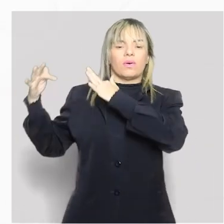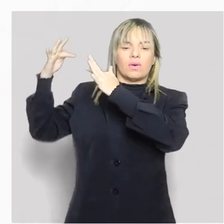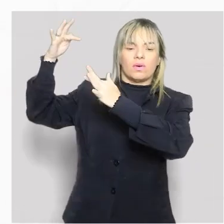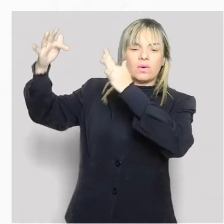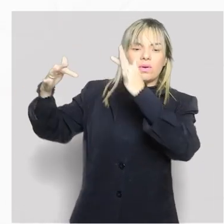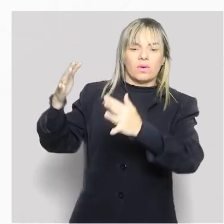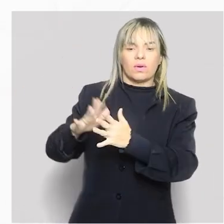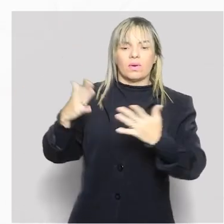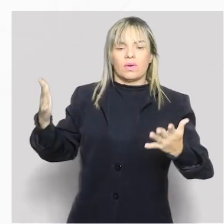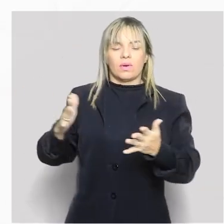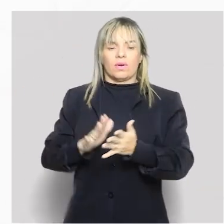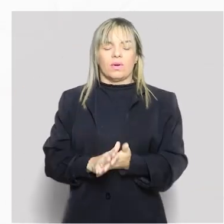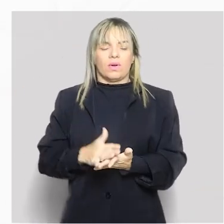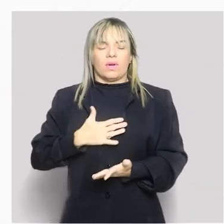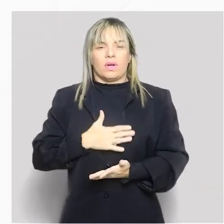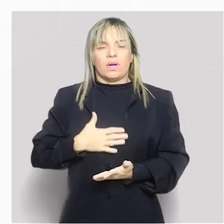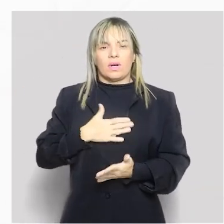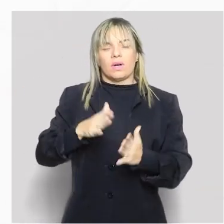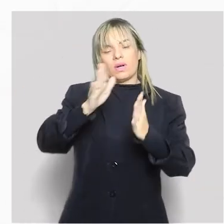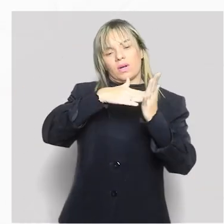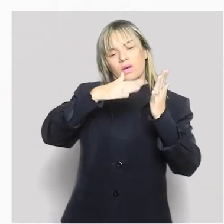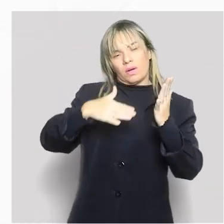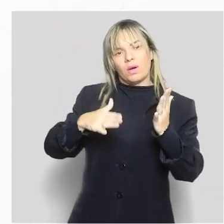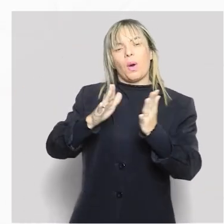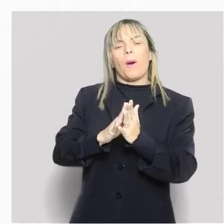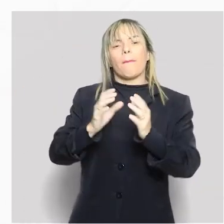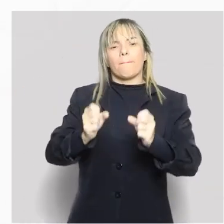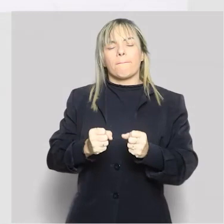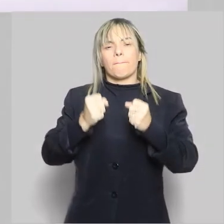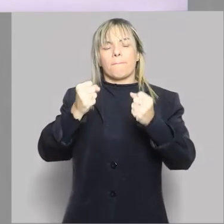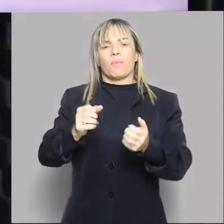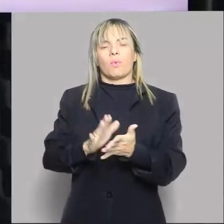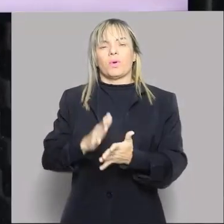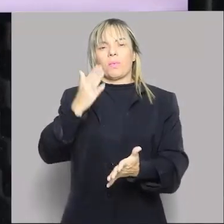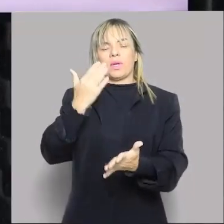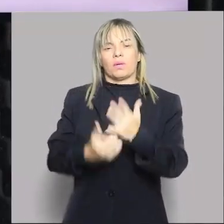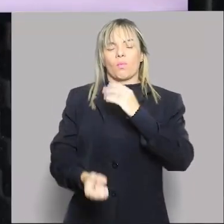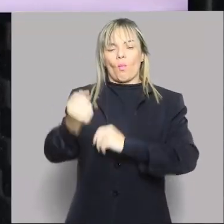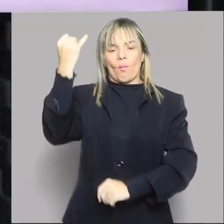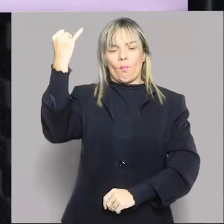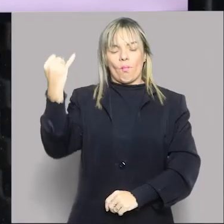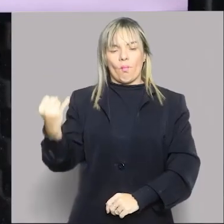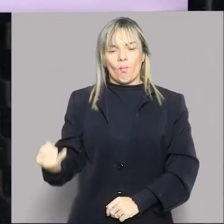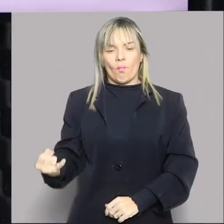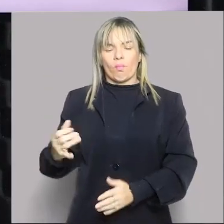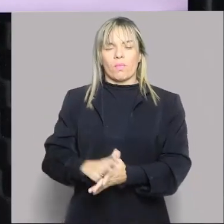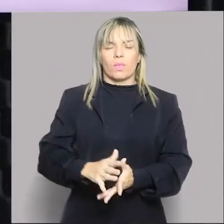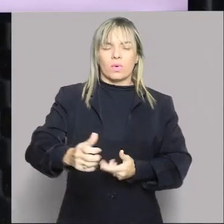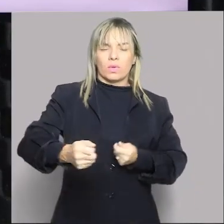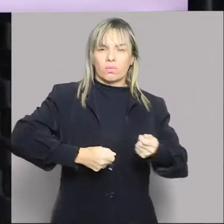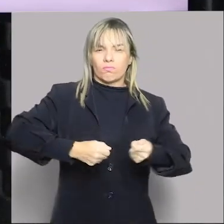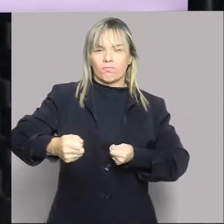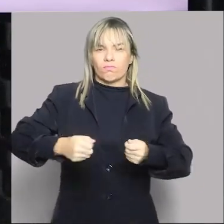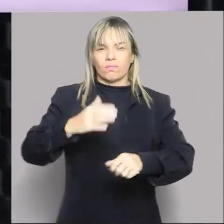pode perder peso, deixar claro isso. Né, e manter controle, a atividade física. Espiritualidade, quebra do